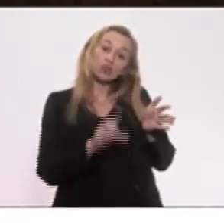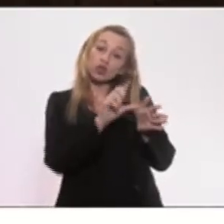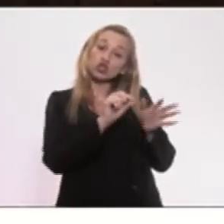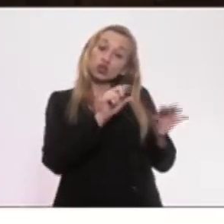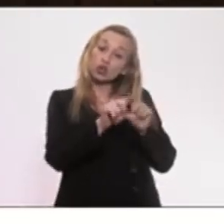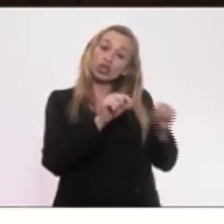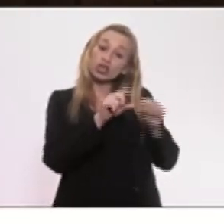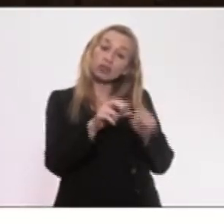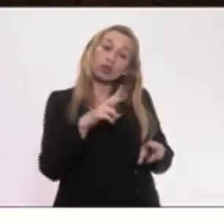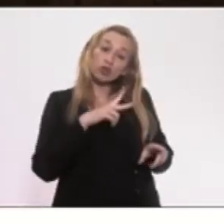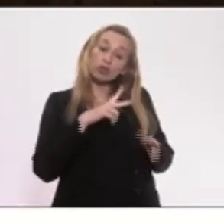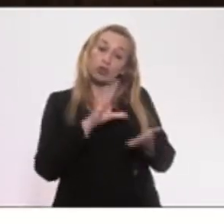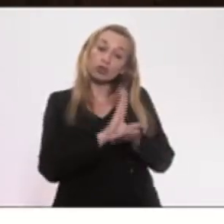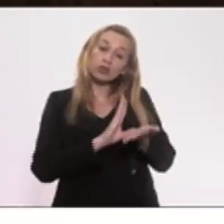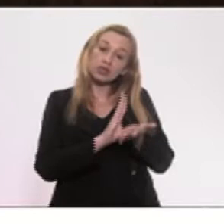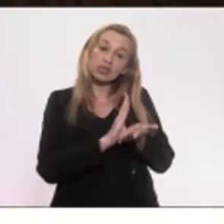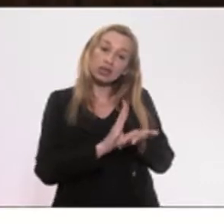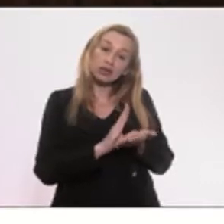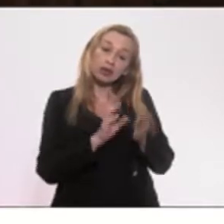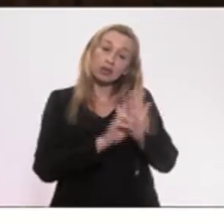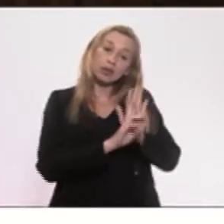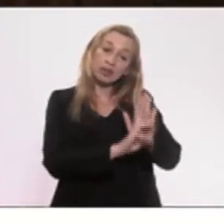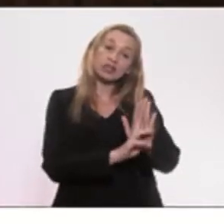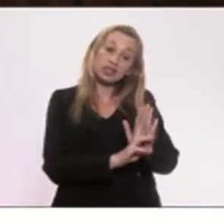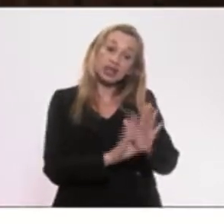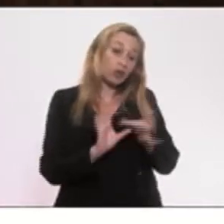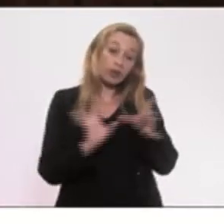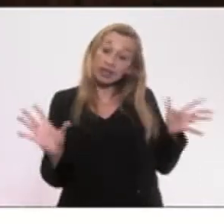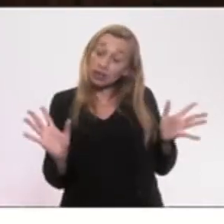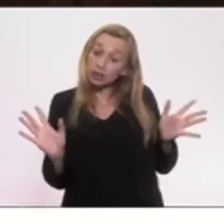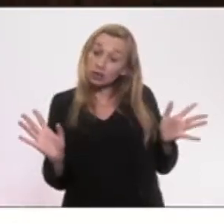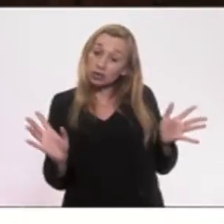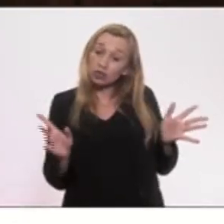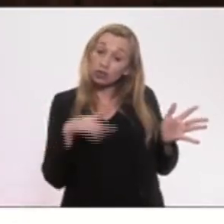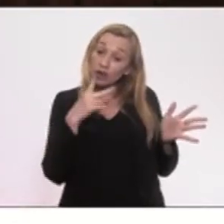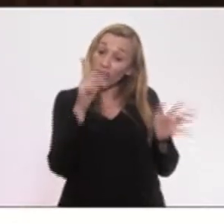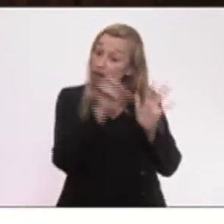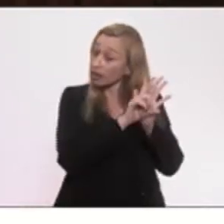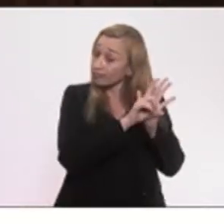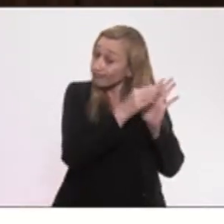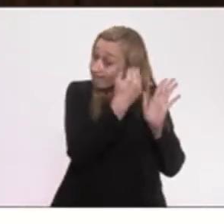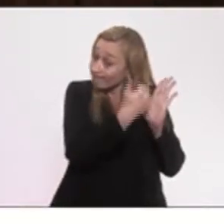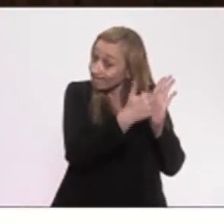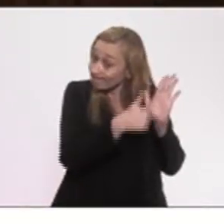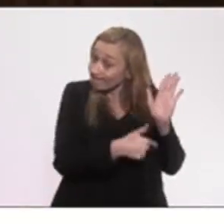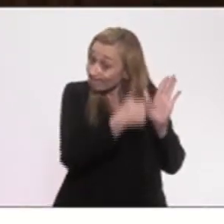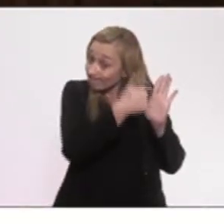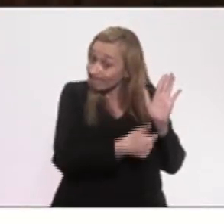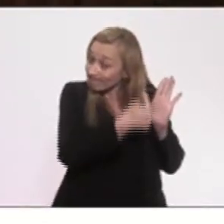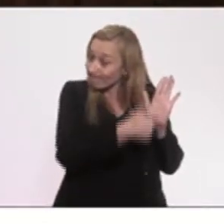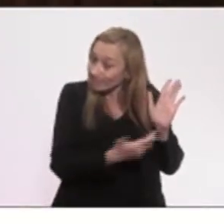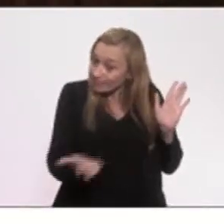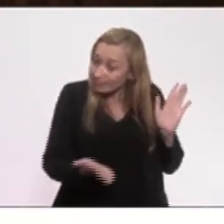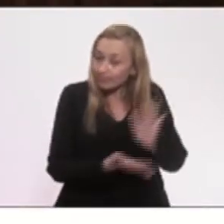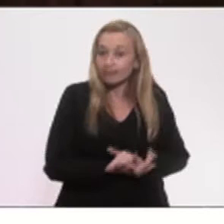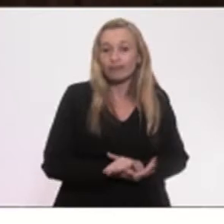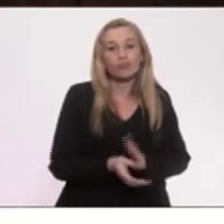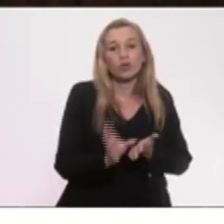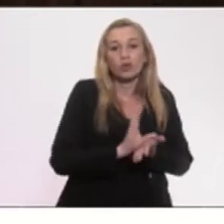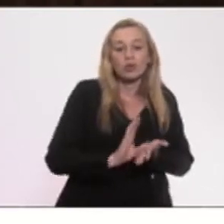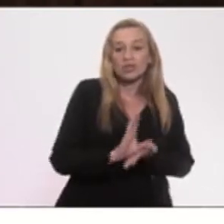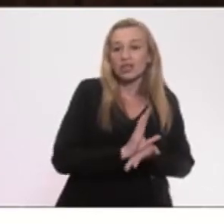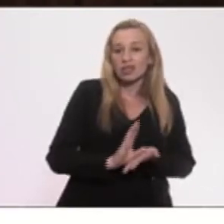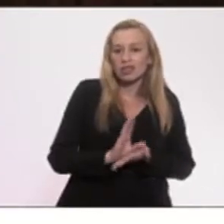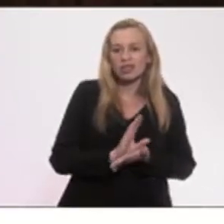pelo próprio Conselho Consultivo para representá-lo no Conselho Deliberativo, como manda a lei. Ora, o Conselho Deliberativo da região metropolitana não tem nada